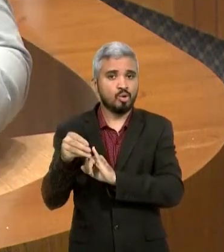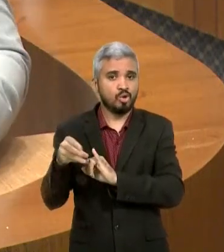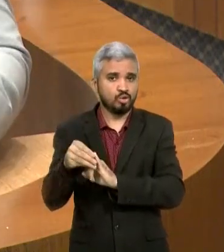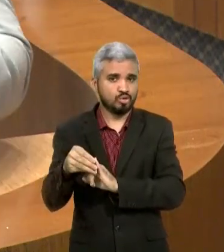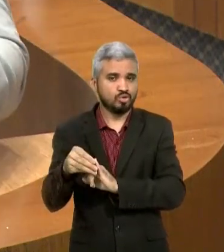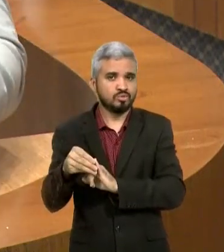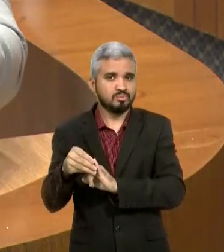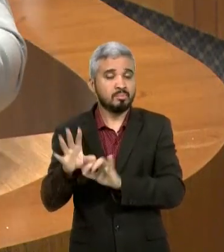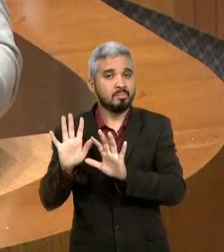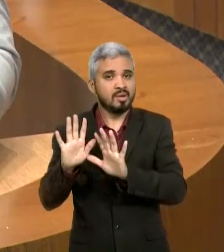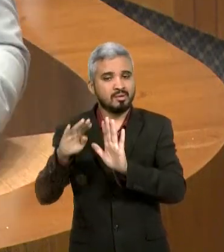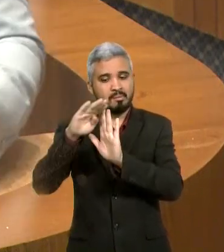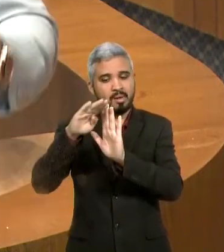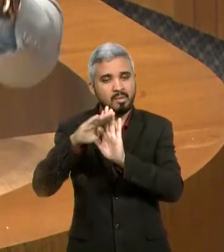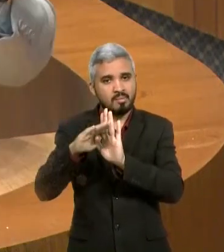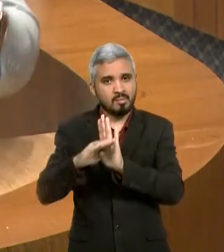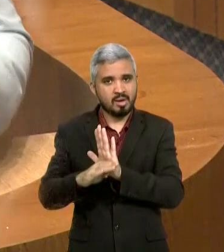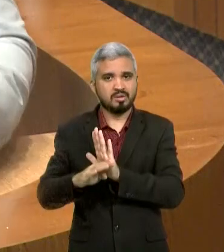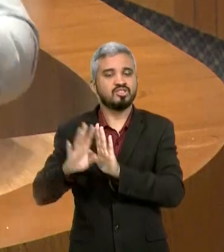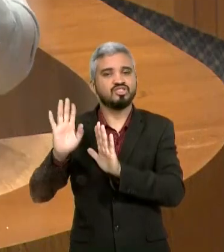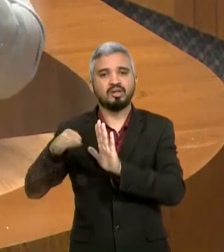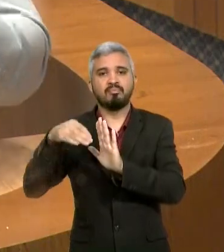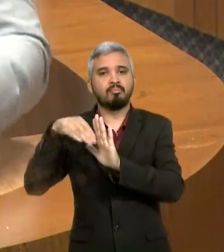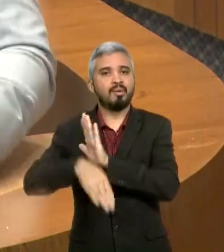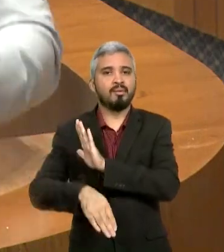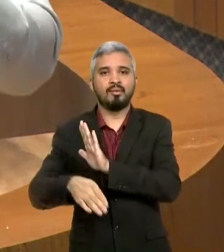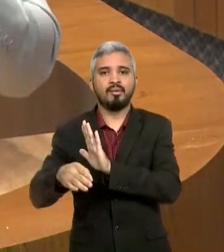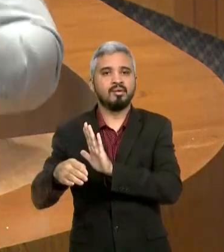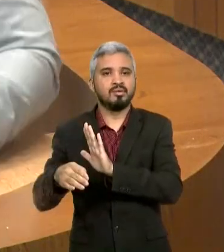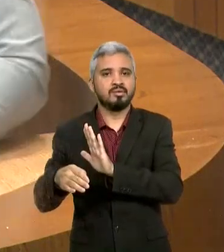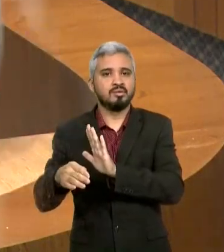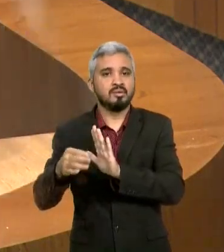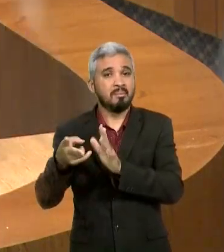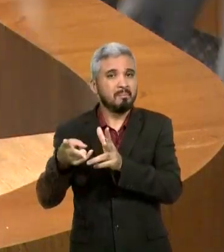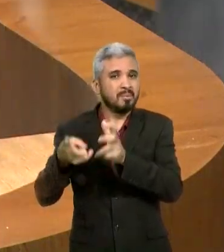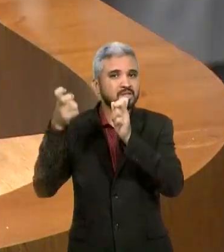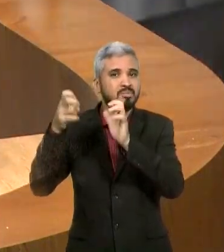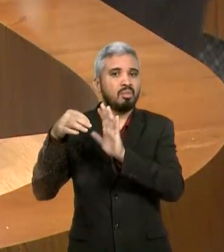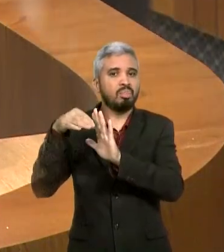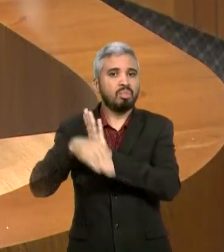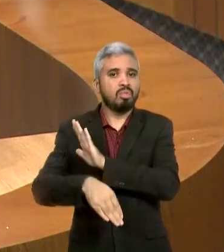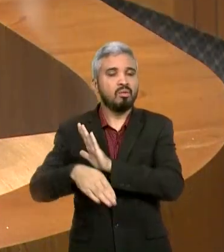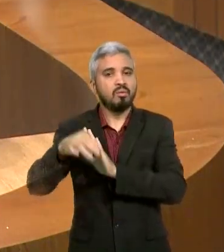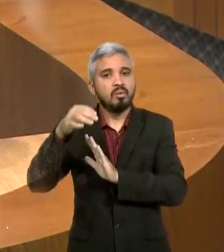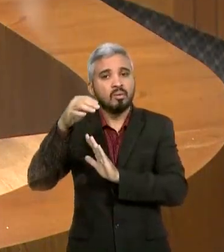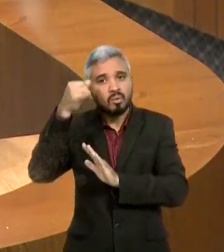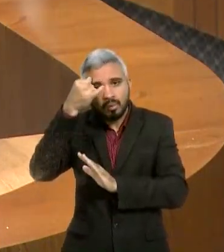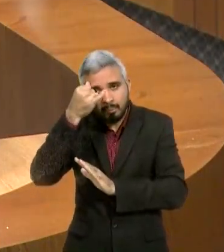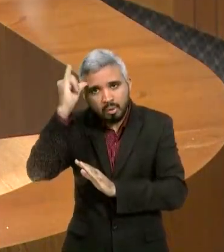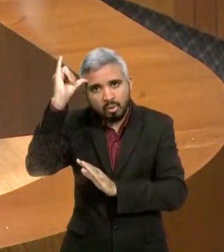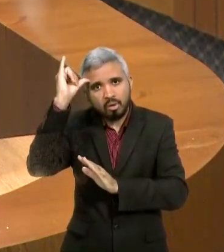está defasada, nós temos acompanhado a queda no valor da comercialização do gado, não só